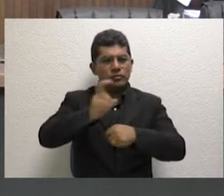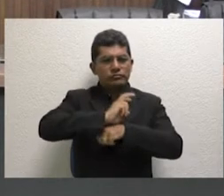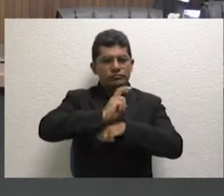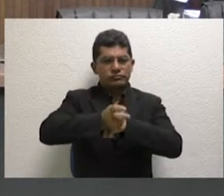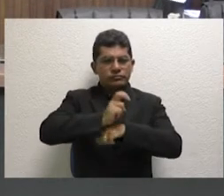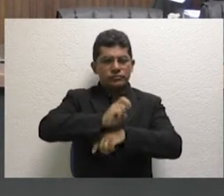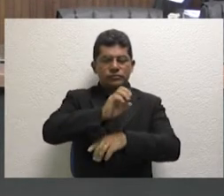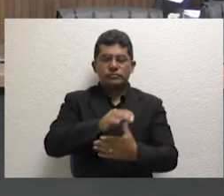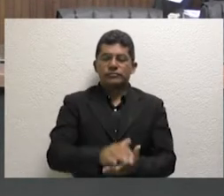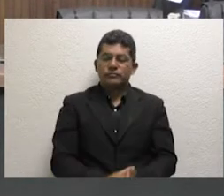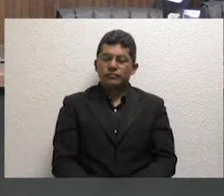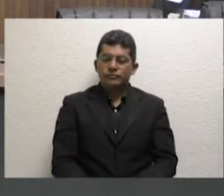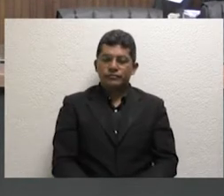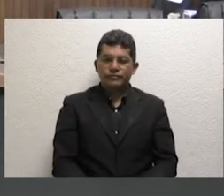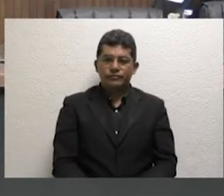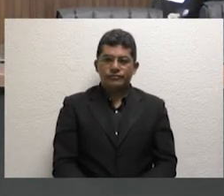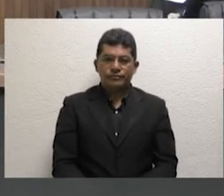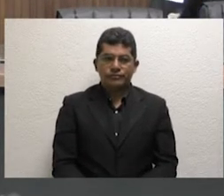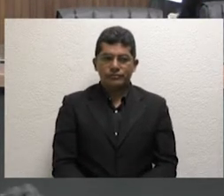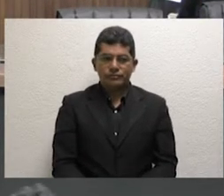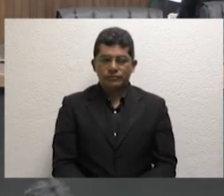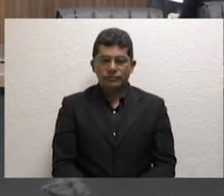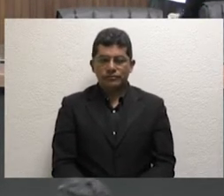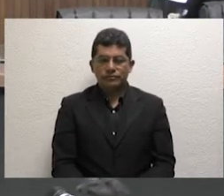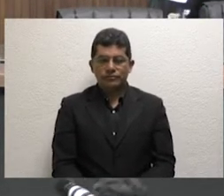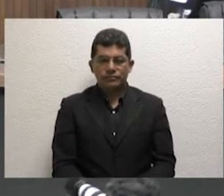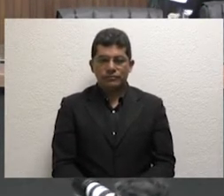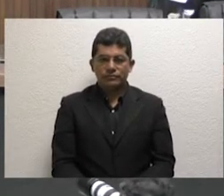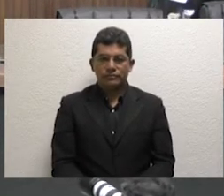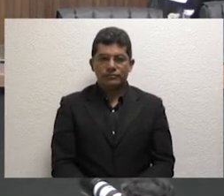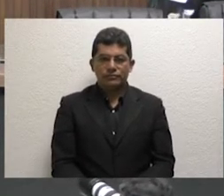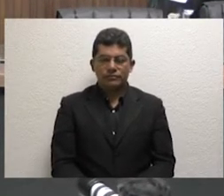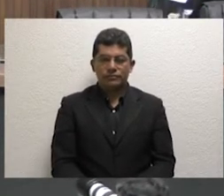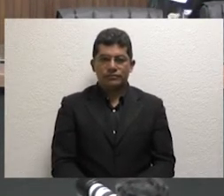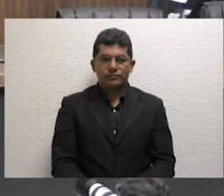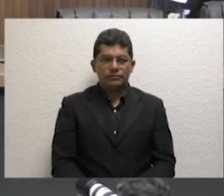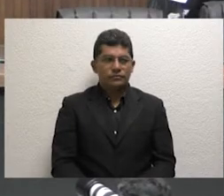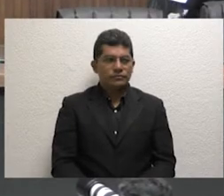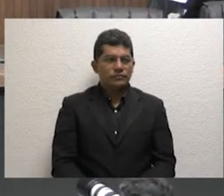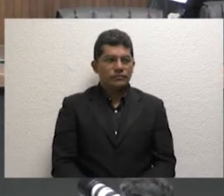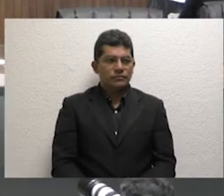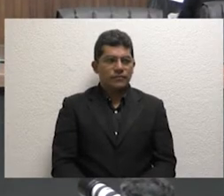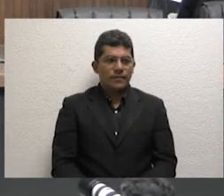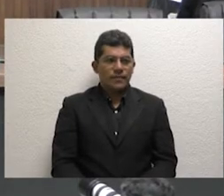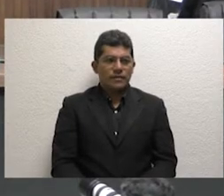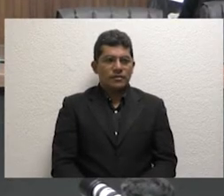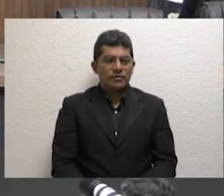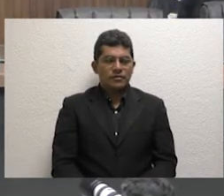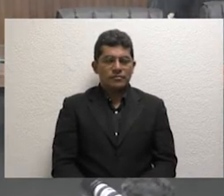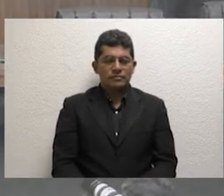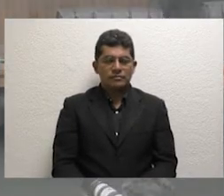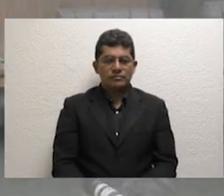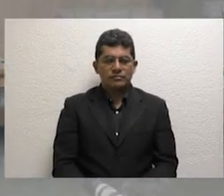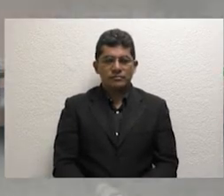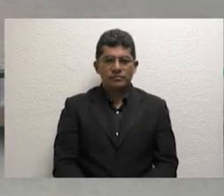presidente